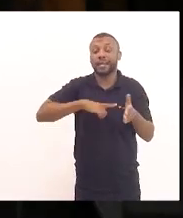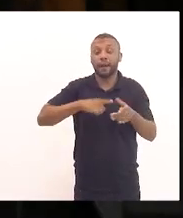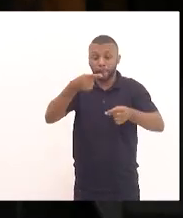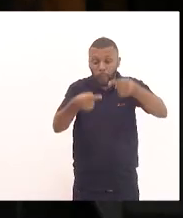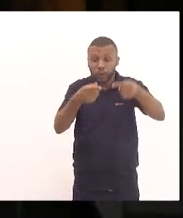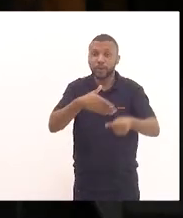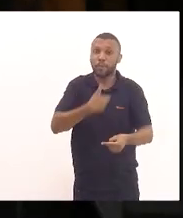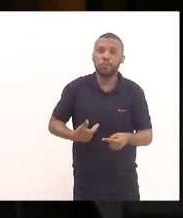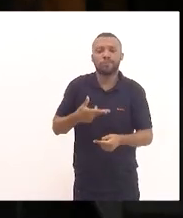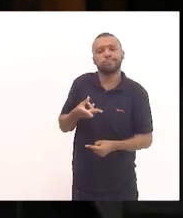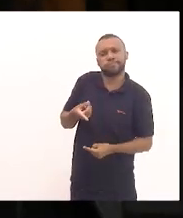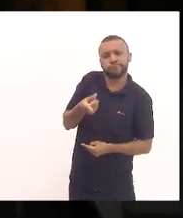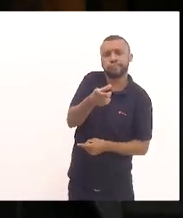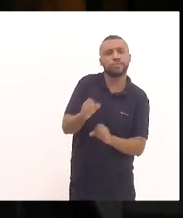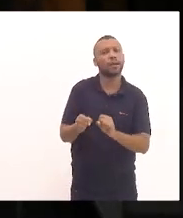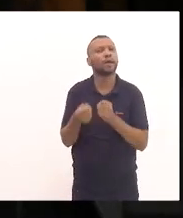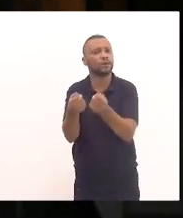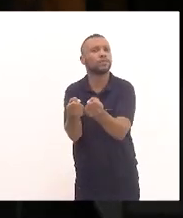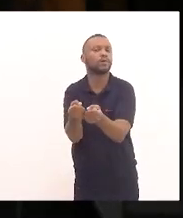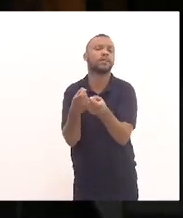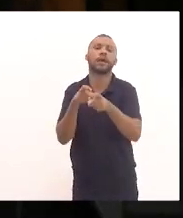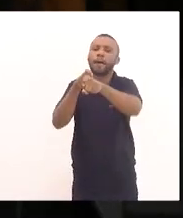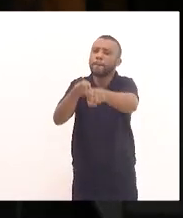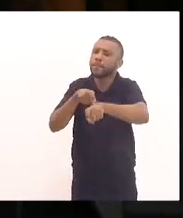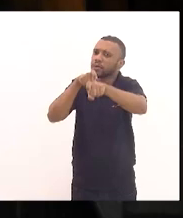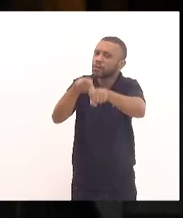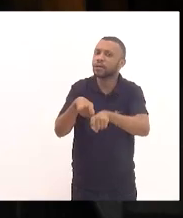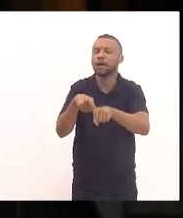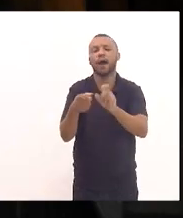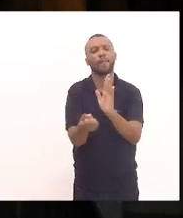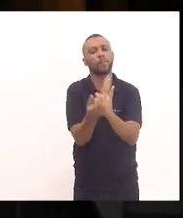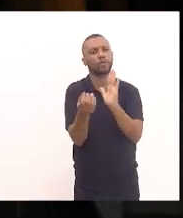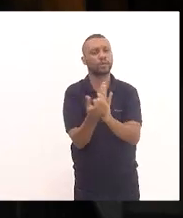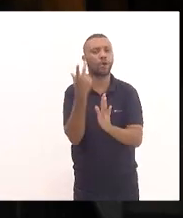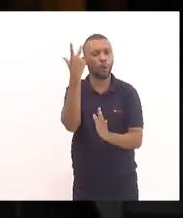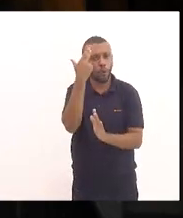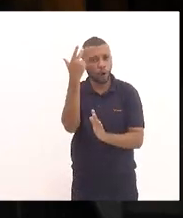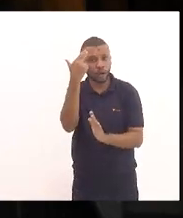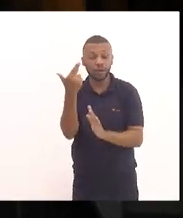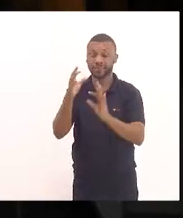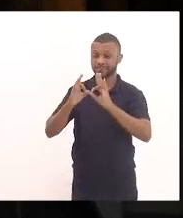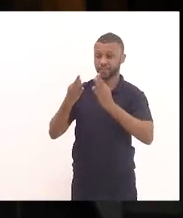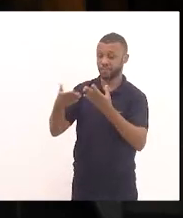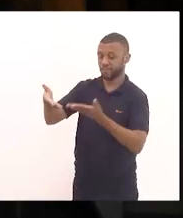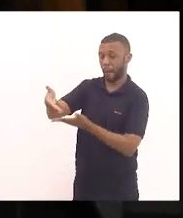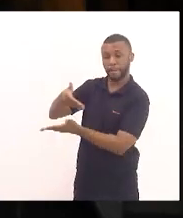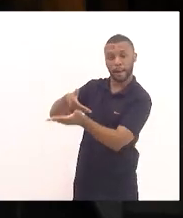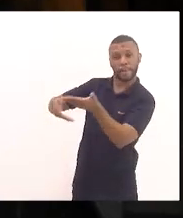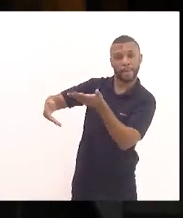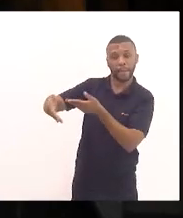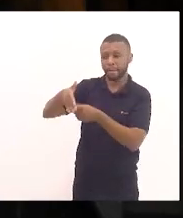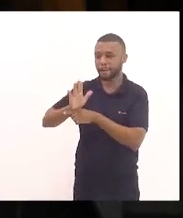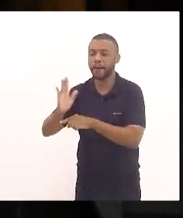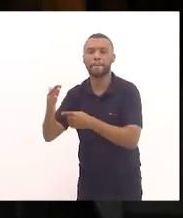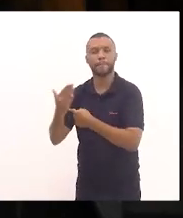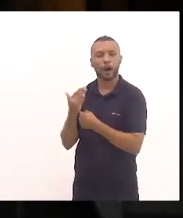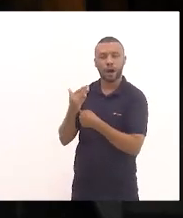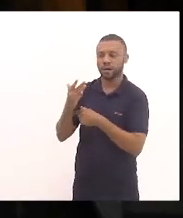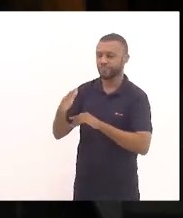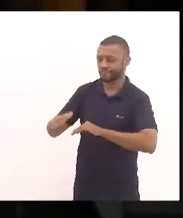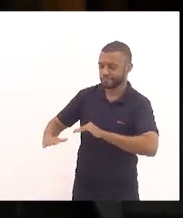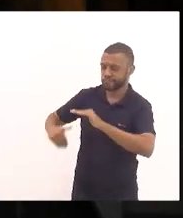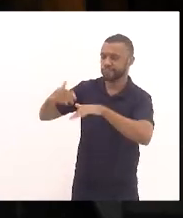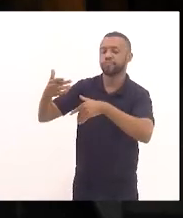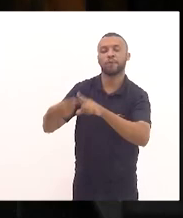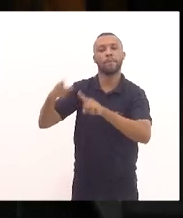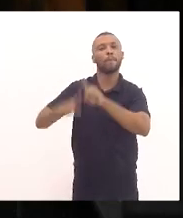para garantir que a agroecologia, a produção orgânica e a agricultura familiar sejam reconhecidas como essenciais para o desenvolvimento